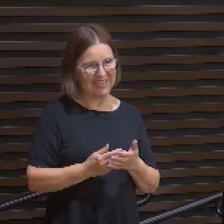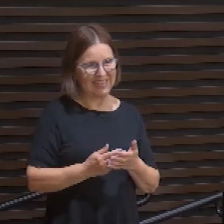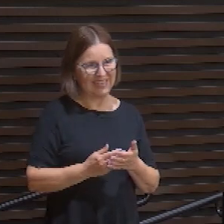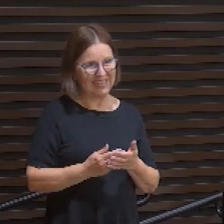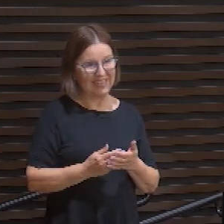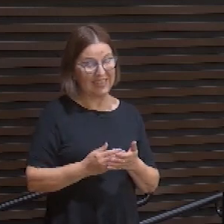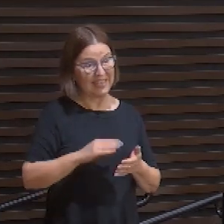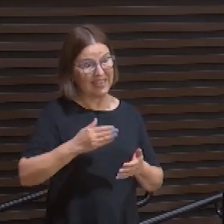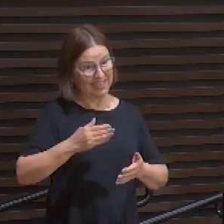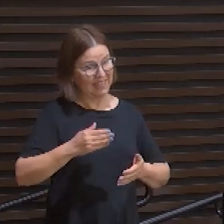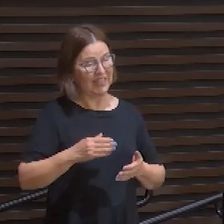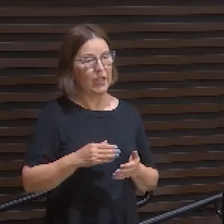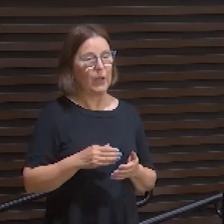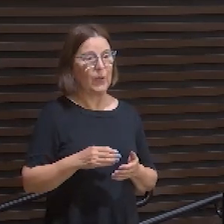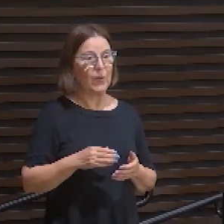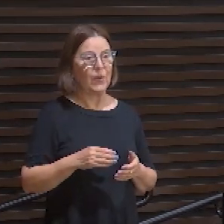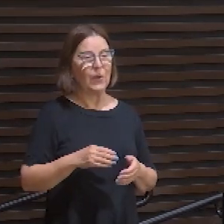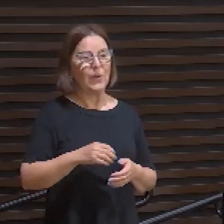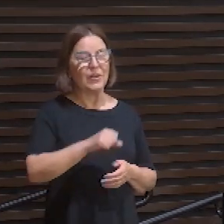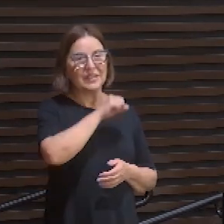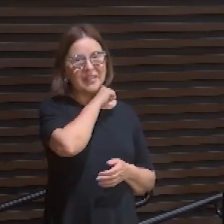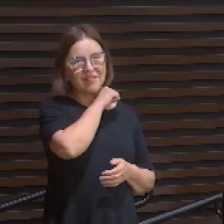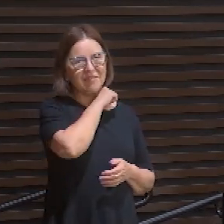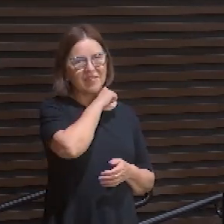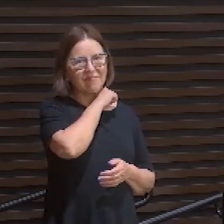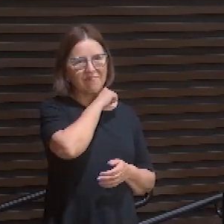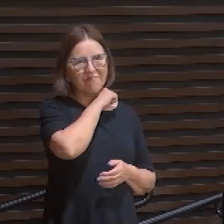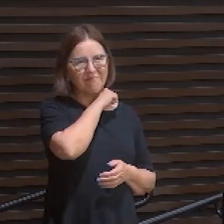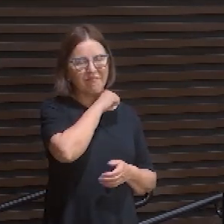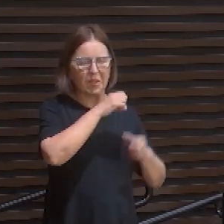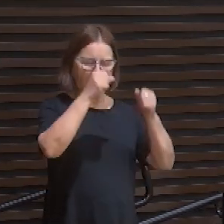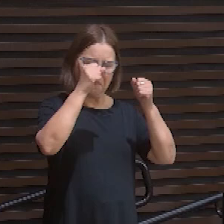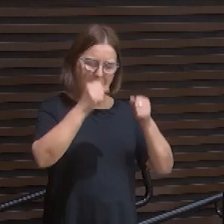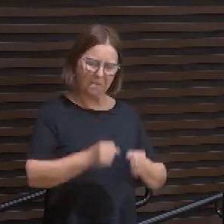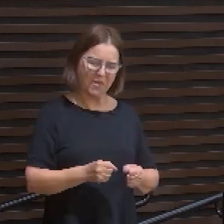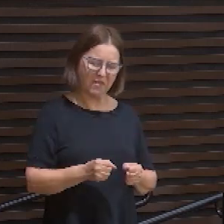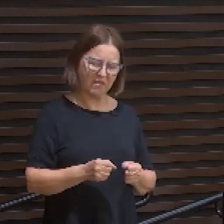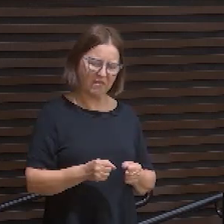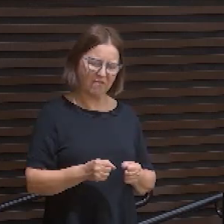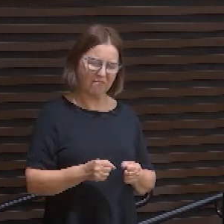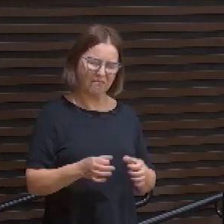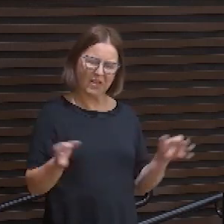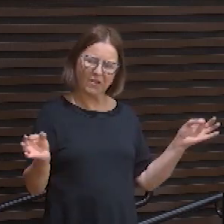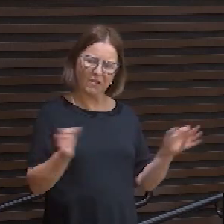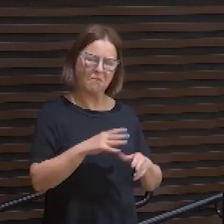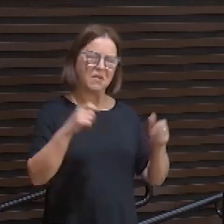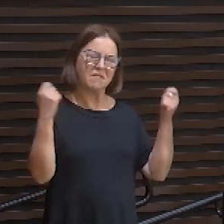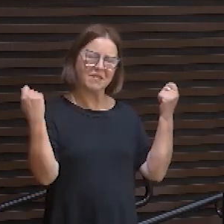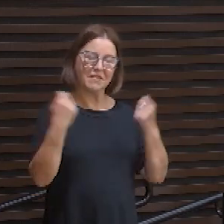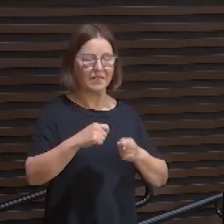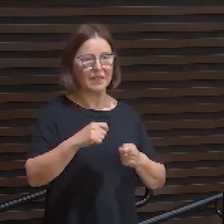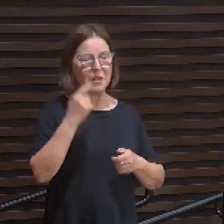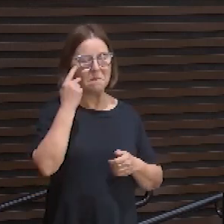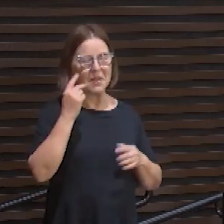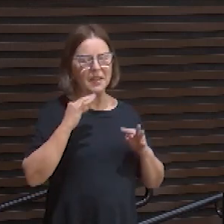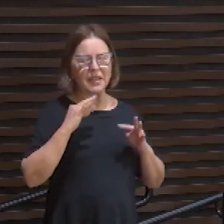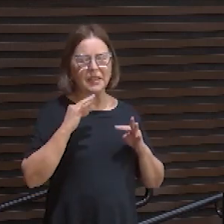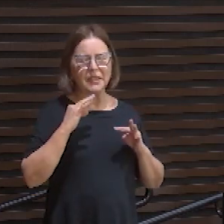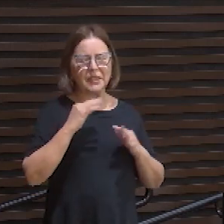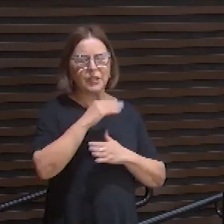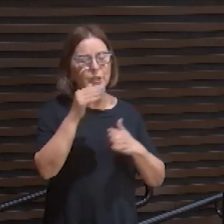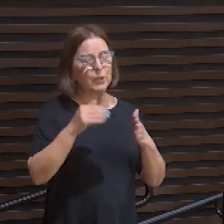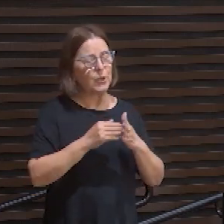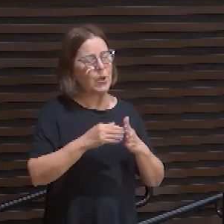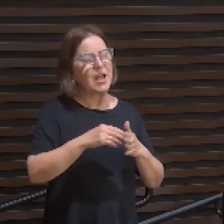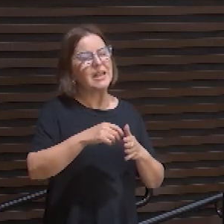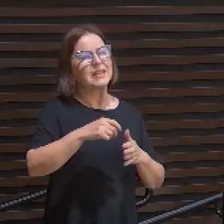suficiente. Ele é eficiente. E ele é eficaz para todo aquele que nele crê.